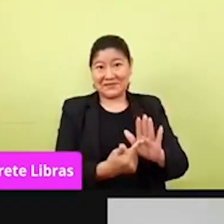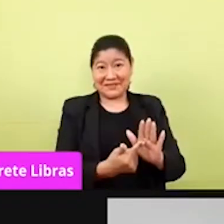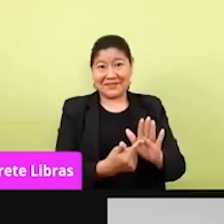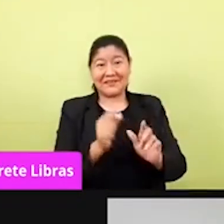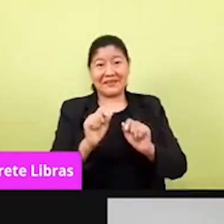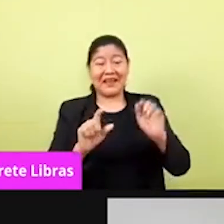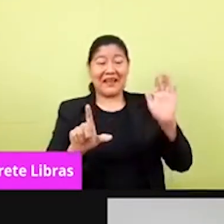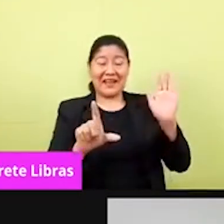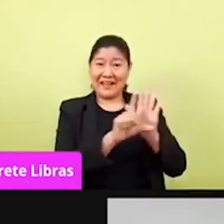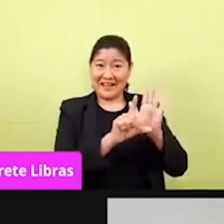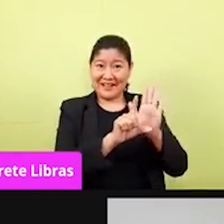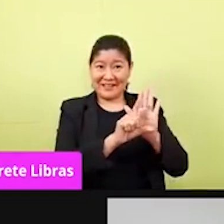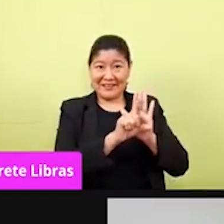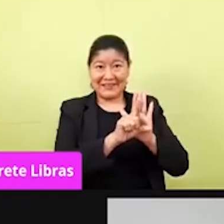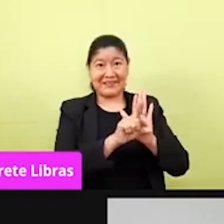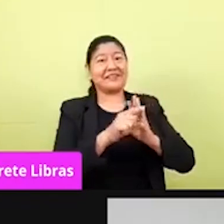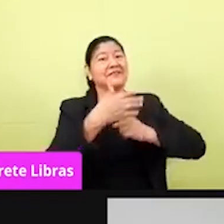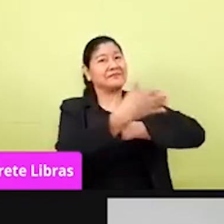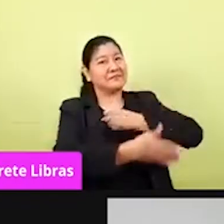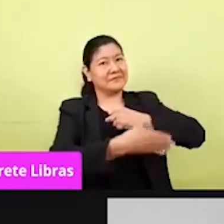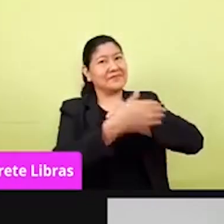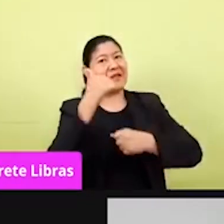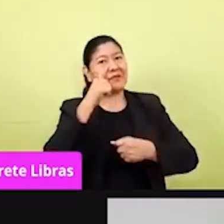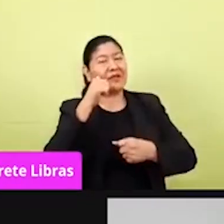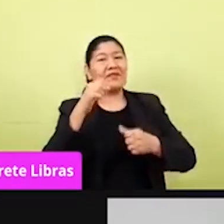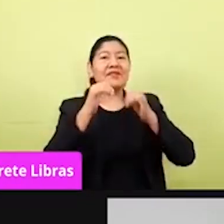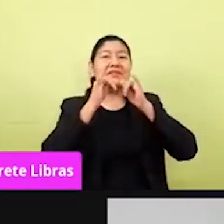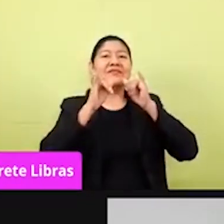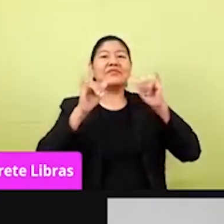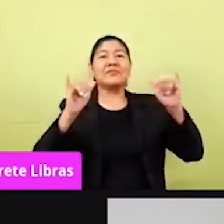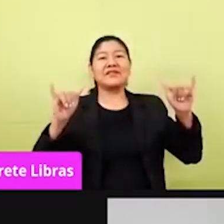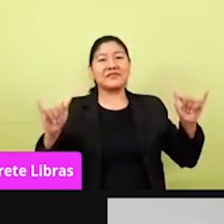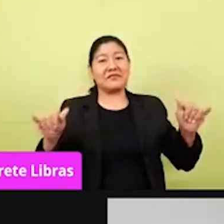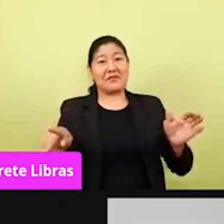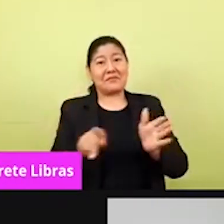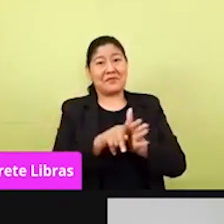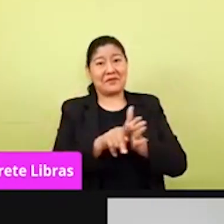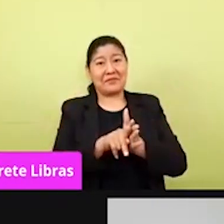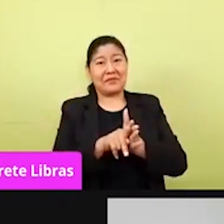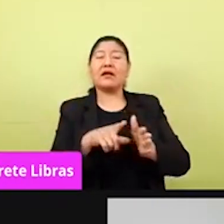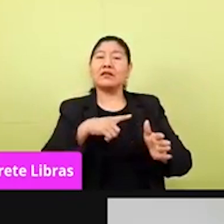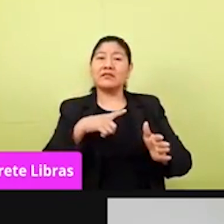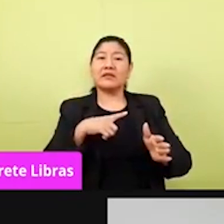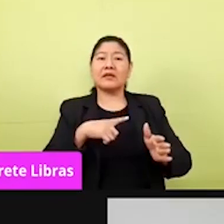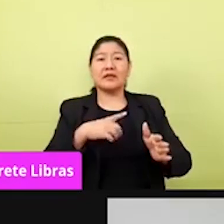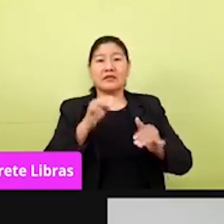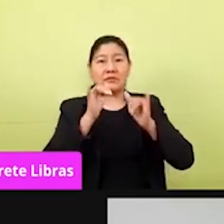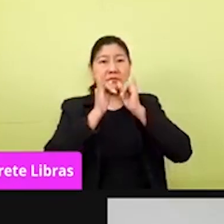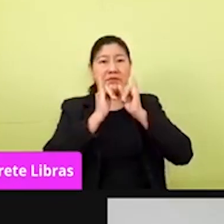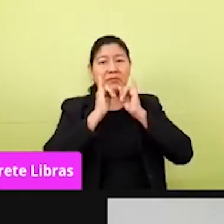bolamos aí um informativo, né? Que está no canal, um breve